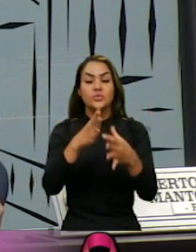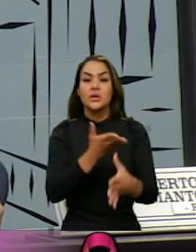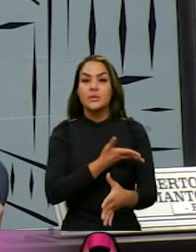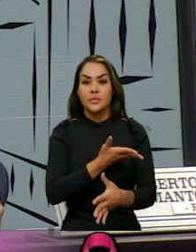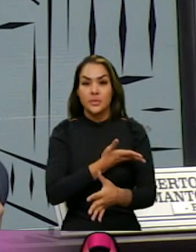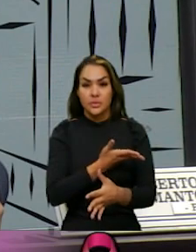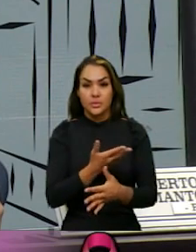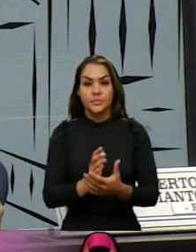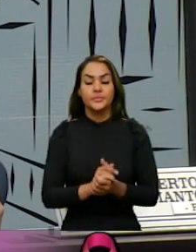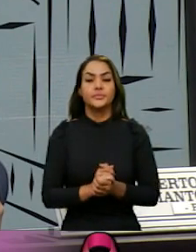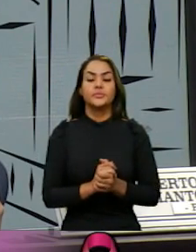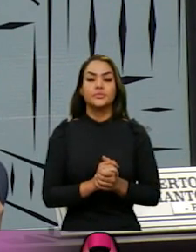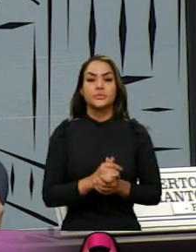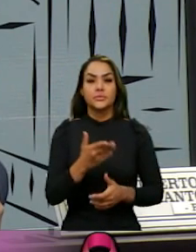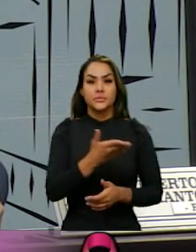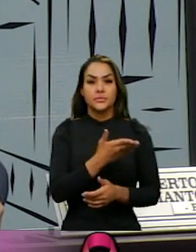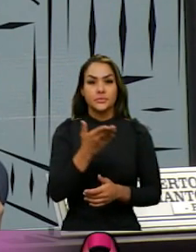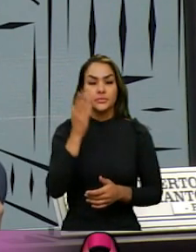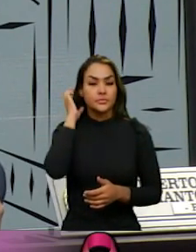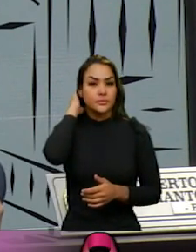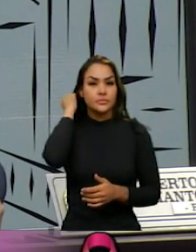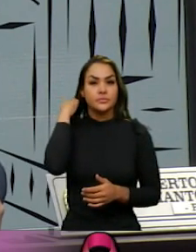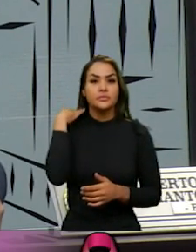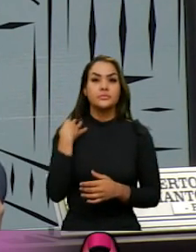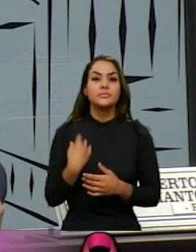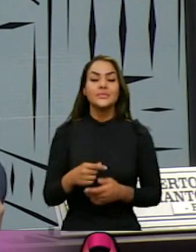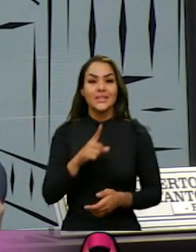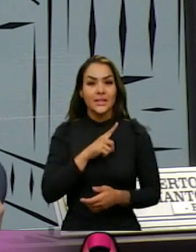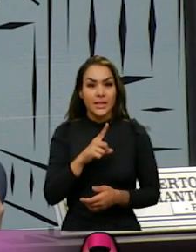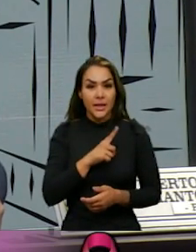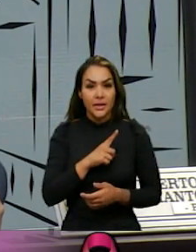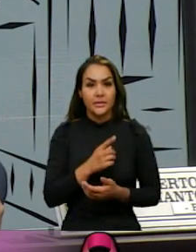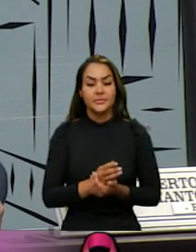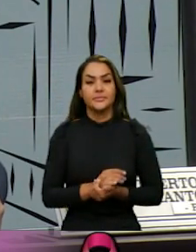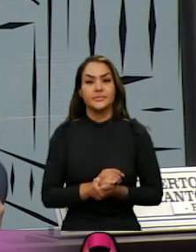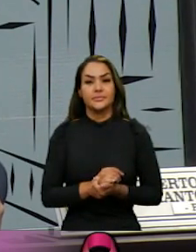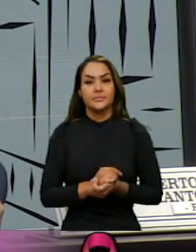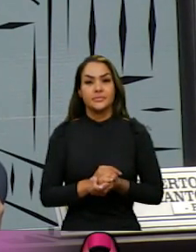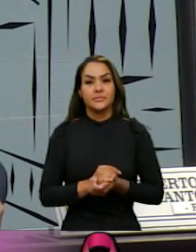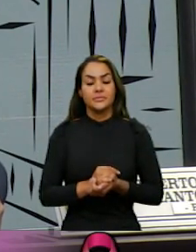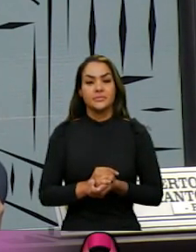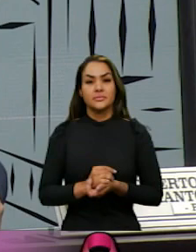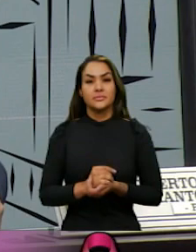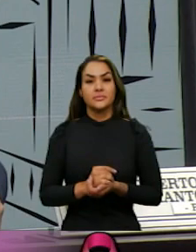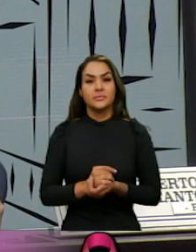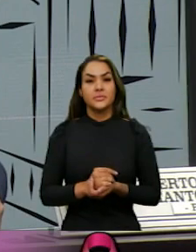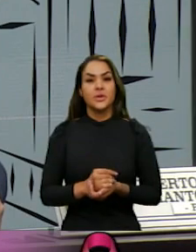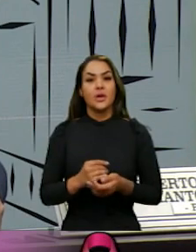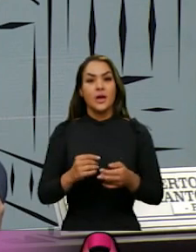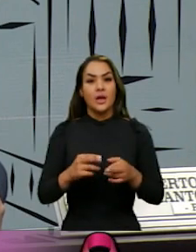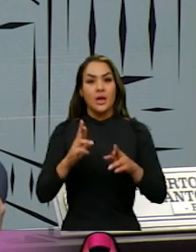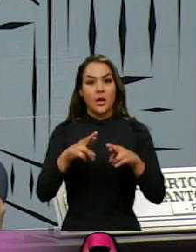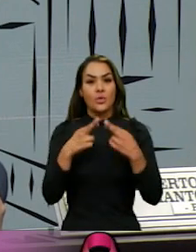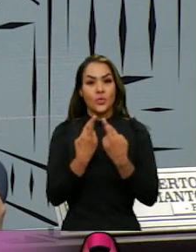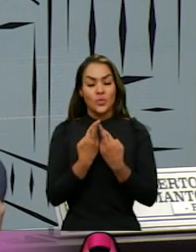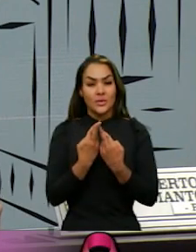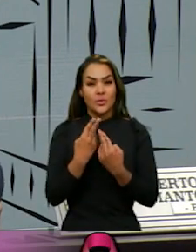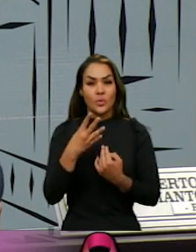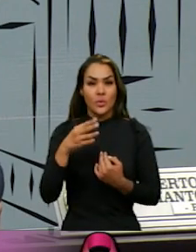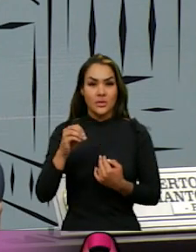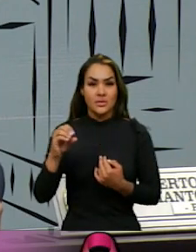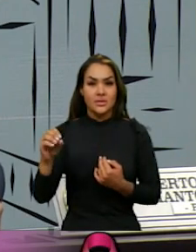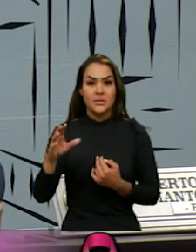amigos, né, que vocês, com a credibilidade que vocês têm, conseguem reunir aí mais de 400